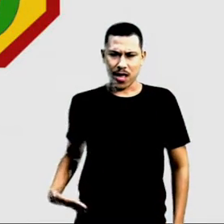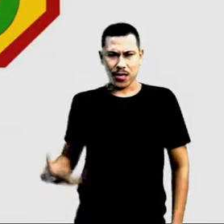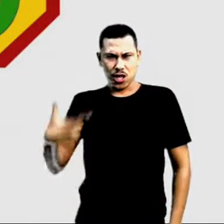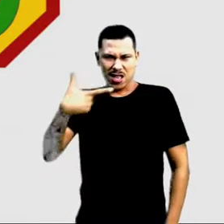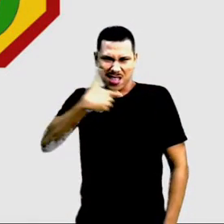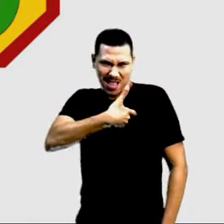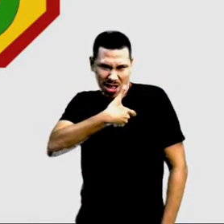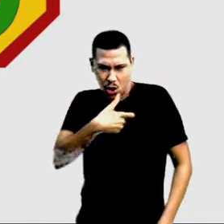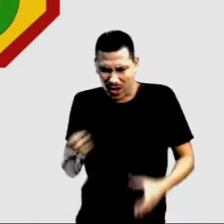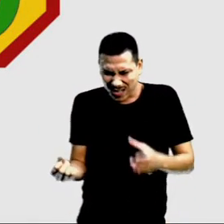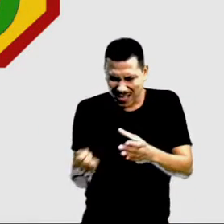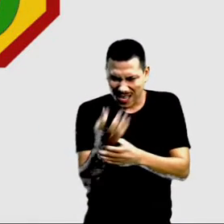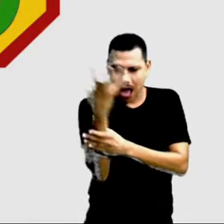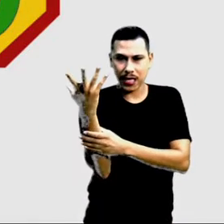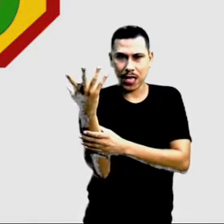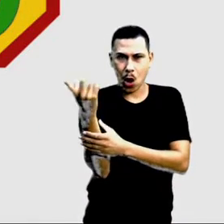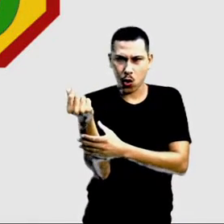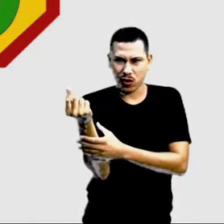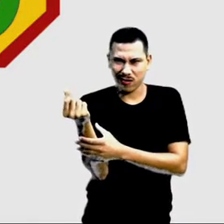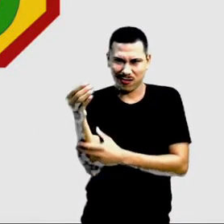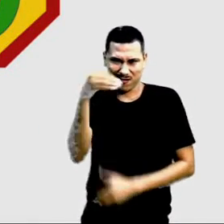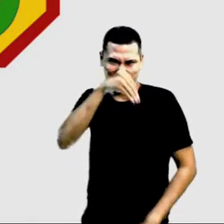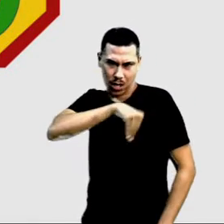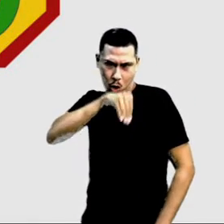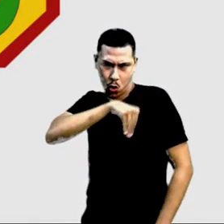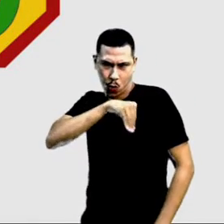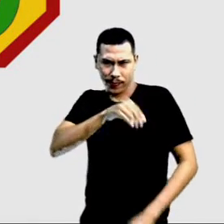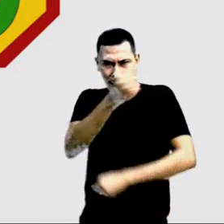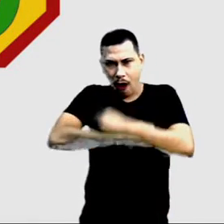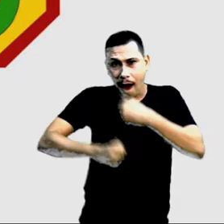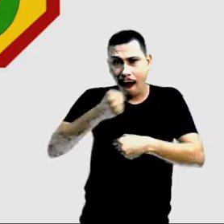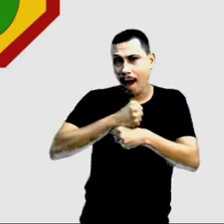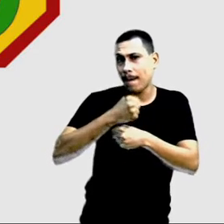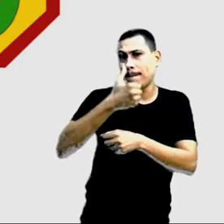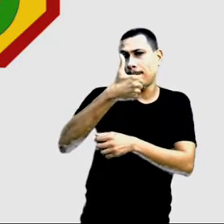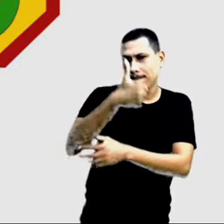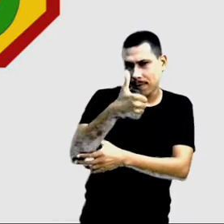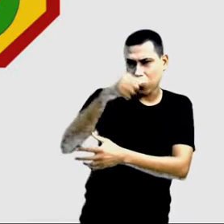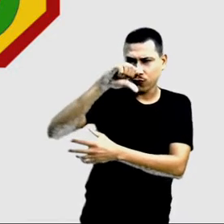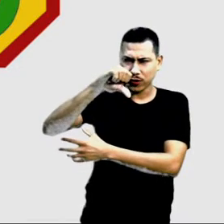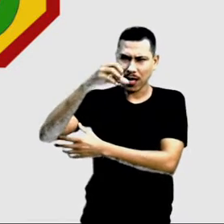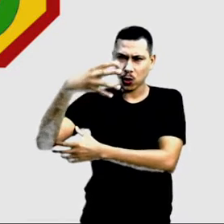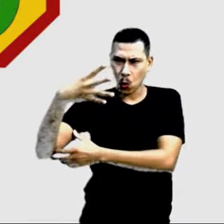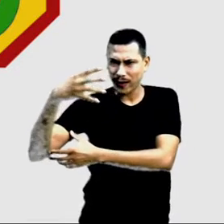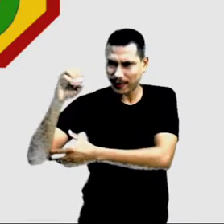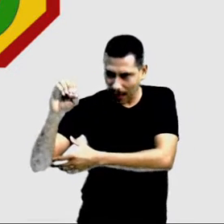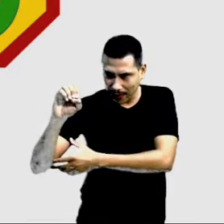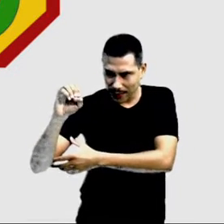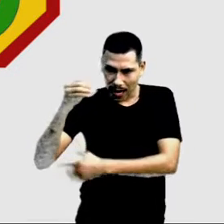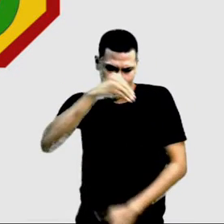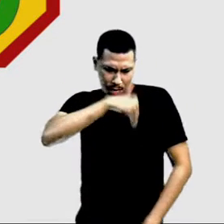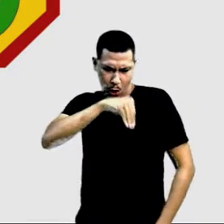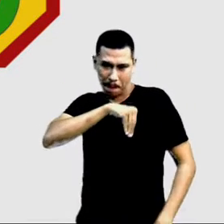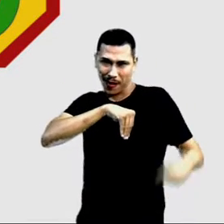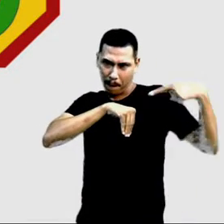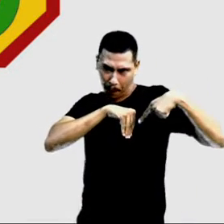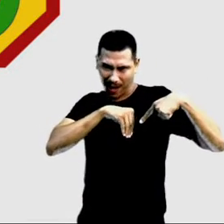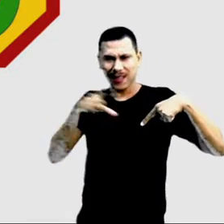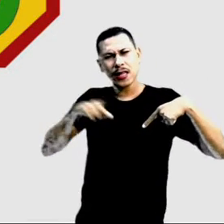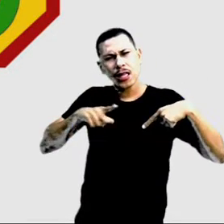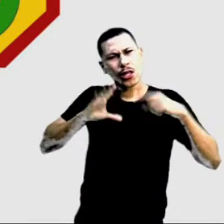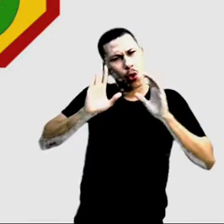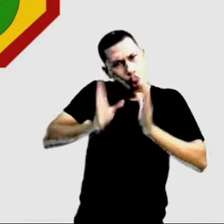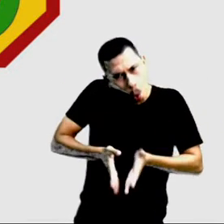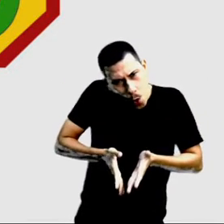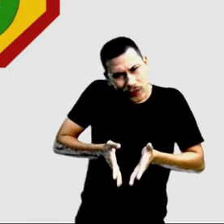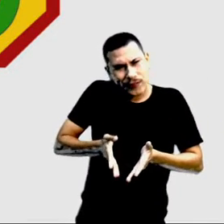ser a criação do salário mínimo, tá? Em 1940. Então, o salário mínimo que existe até hoje, tá certo? Existe um mínimo